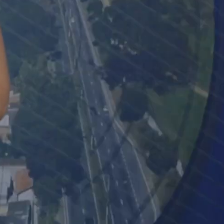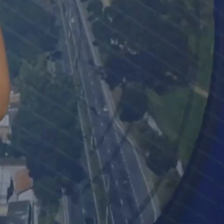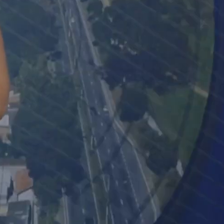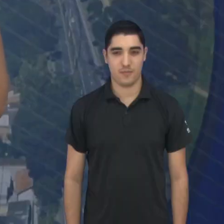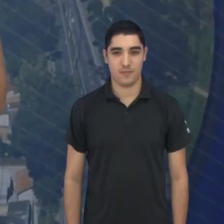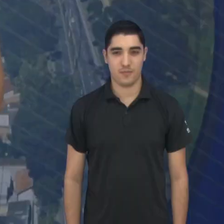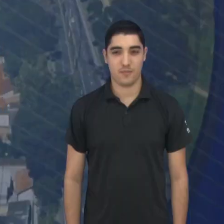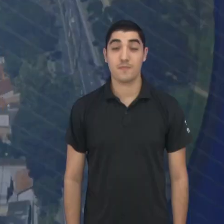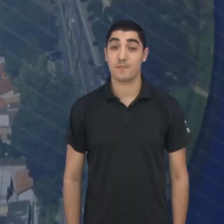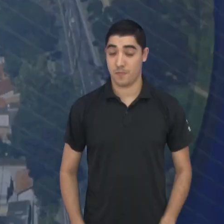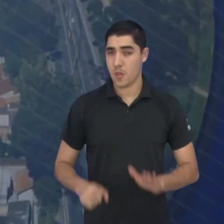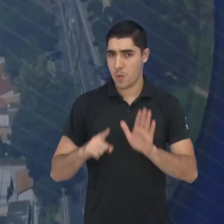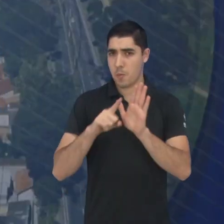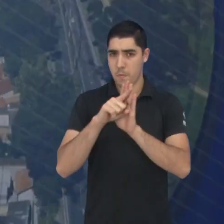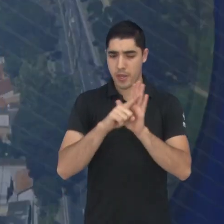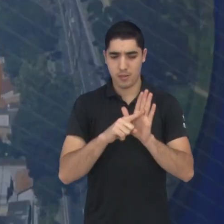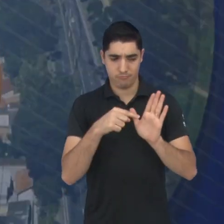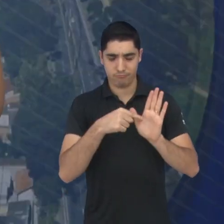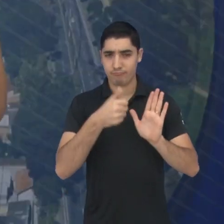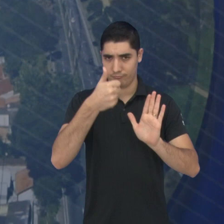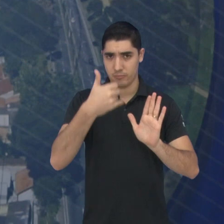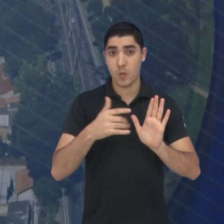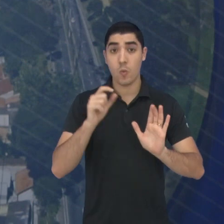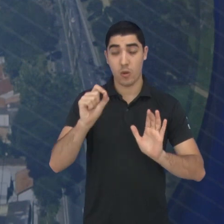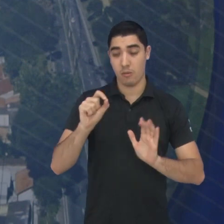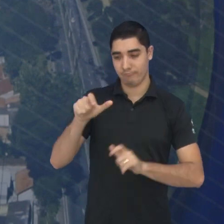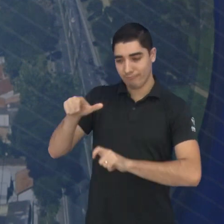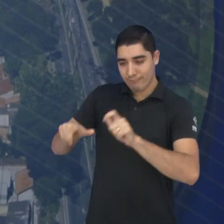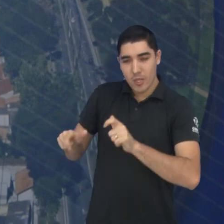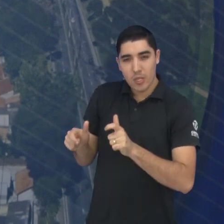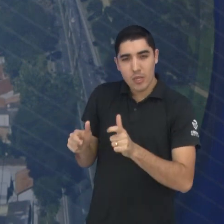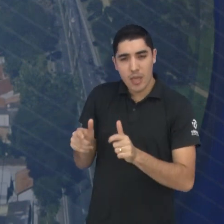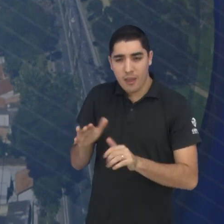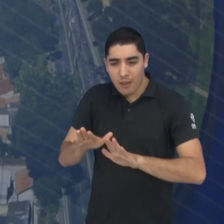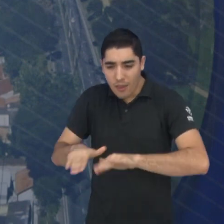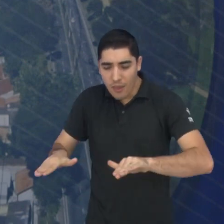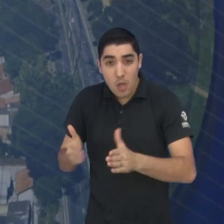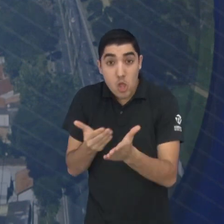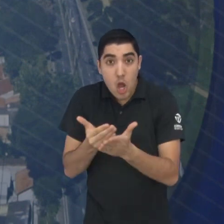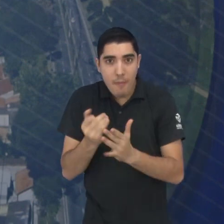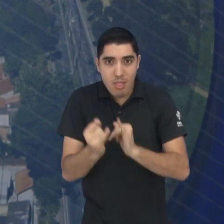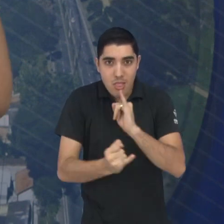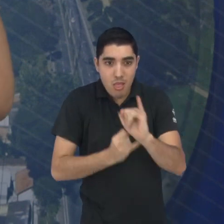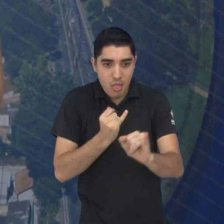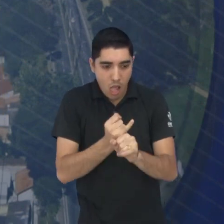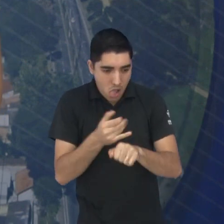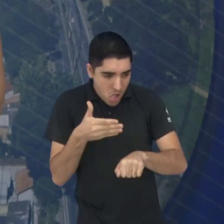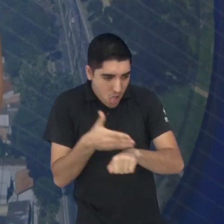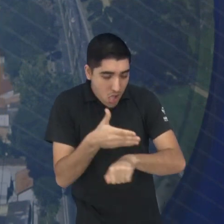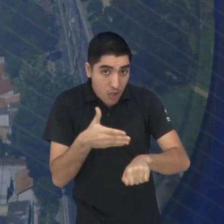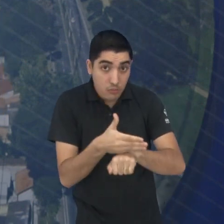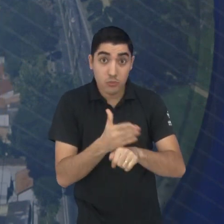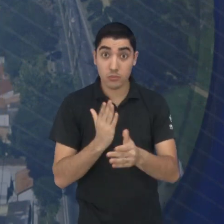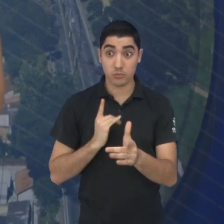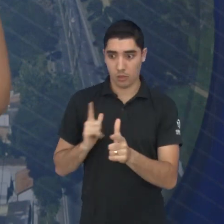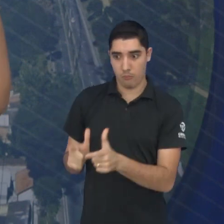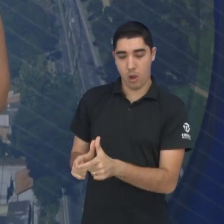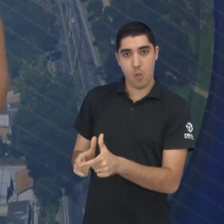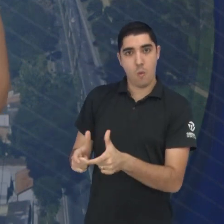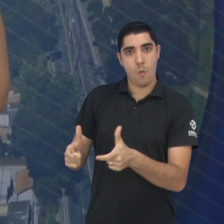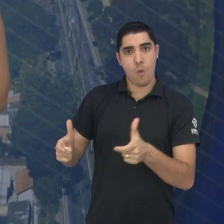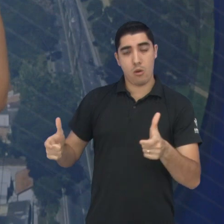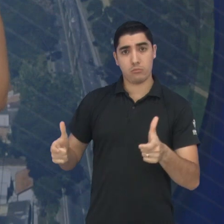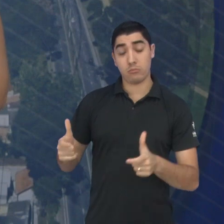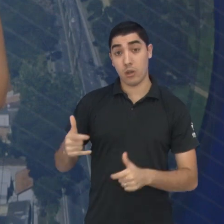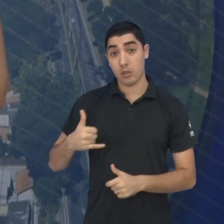Uma pesquisa mostra que a idade do primeiro acesso à internet por crianças vem se antecipando nos últimos anos. São crianças com